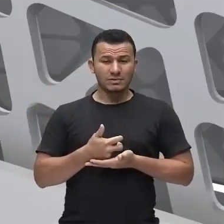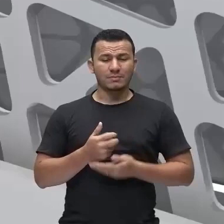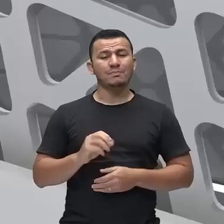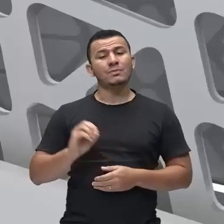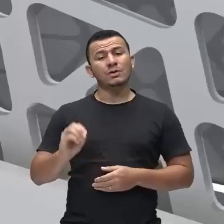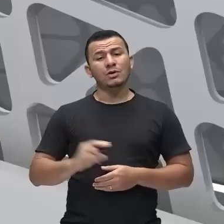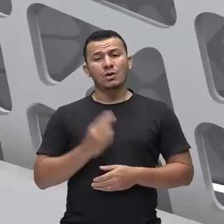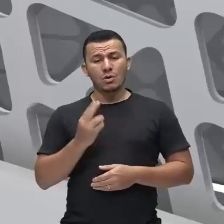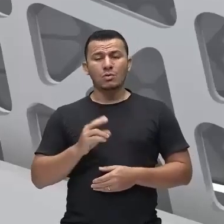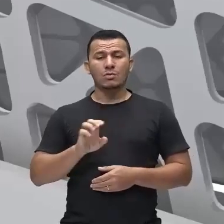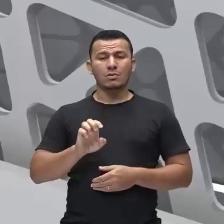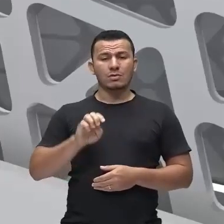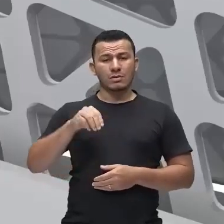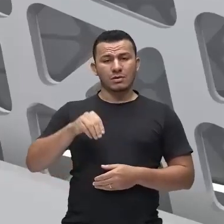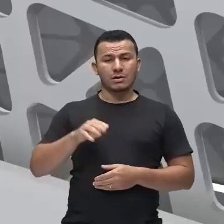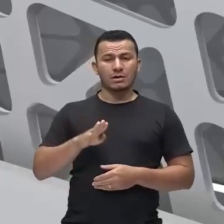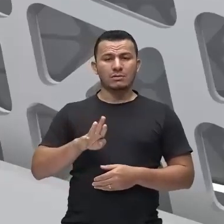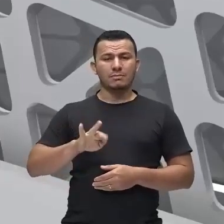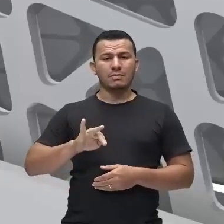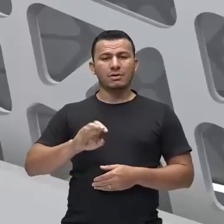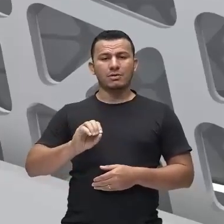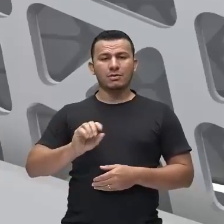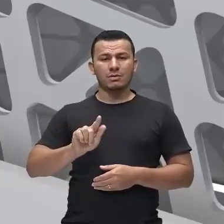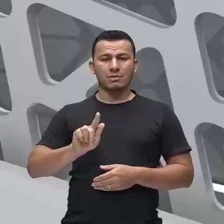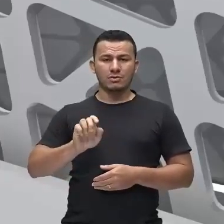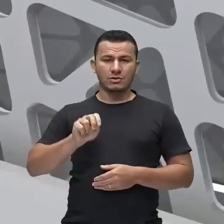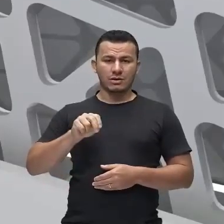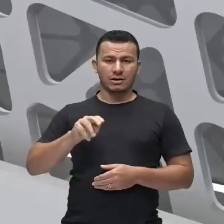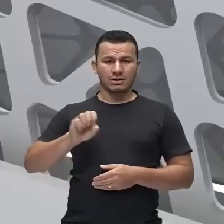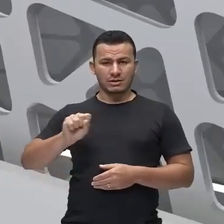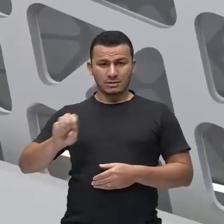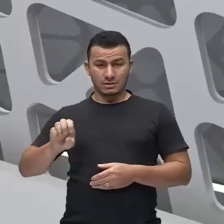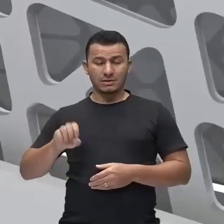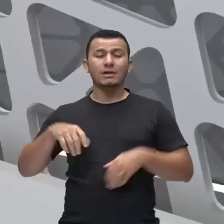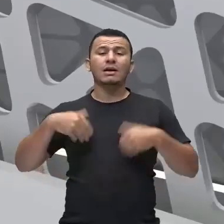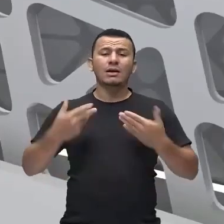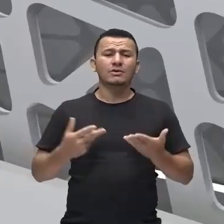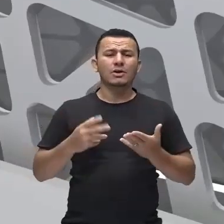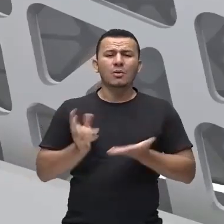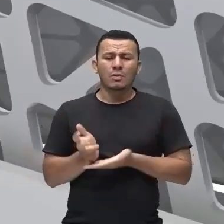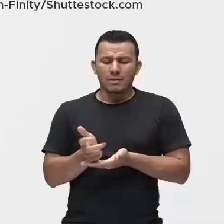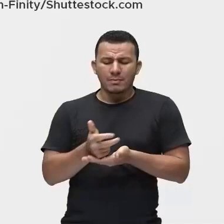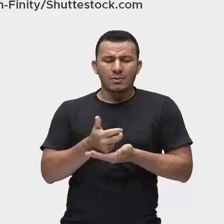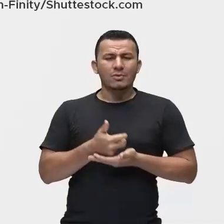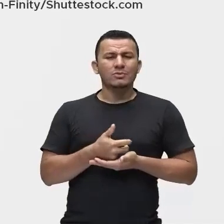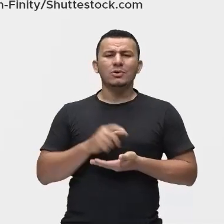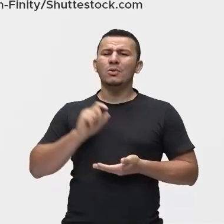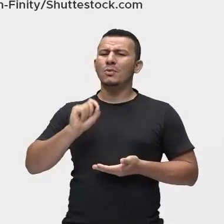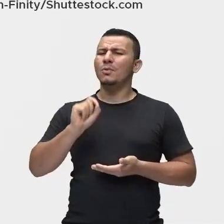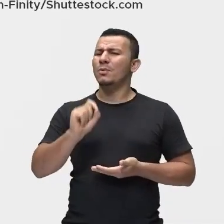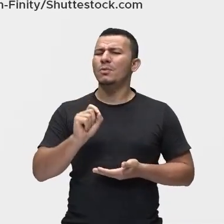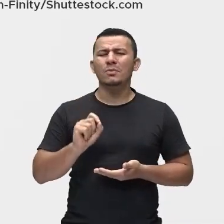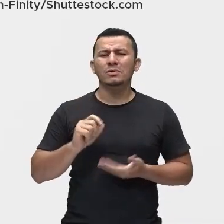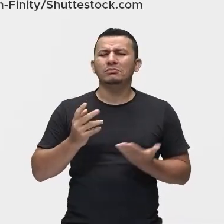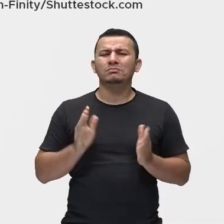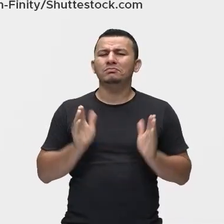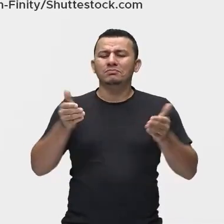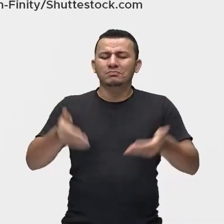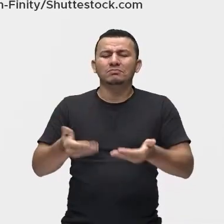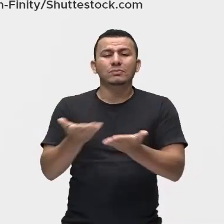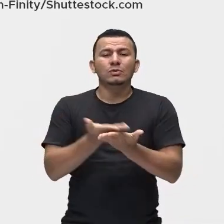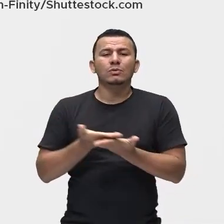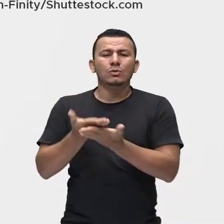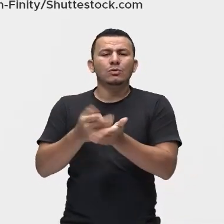da embriogênese, tá? Então vamos ver aí então o que é essa embriologia, o que esse ramo da